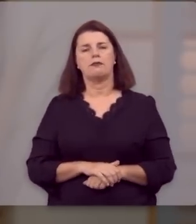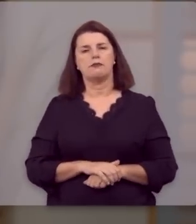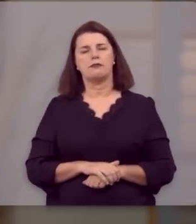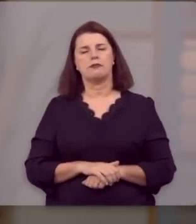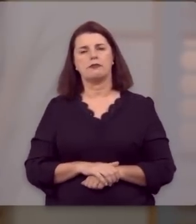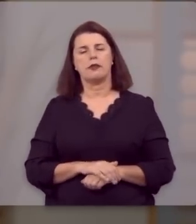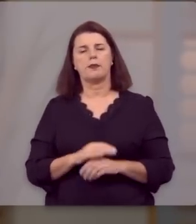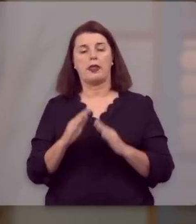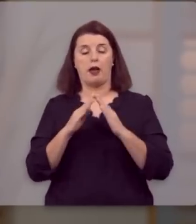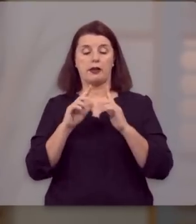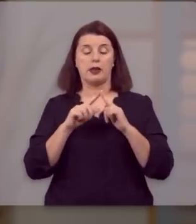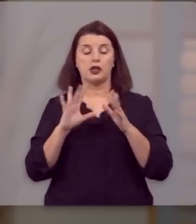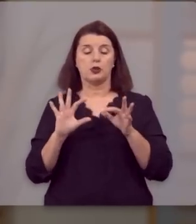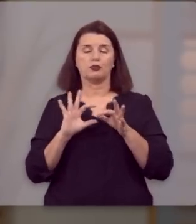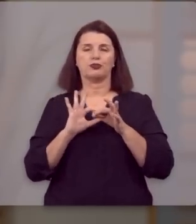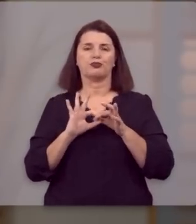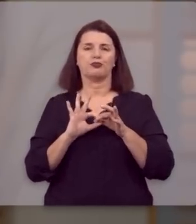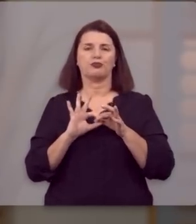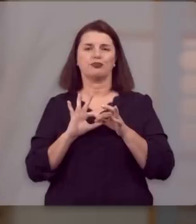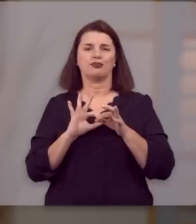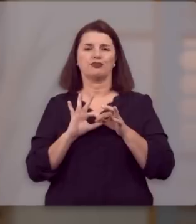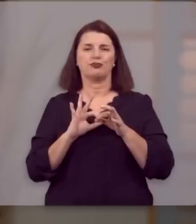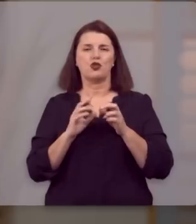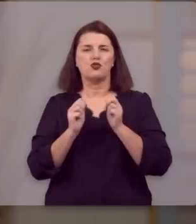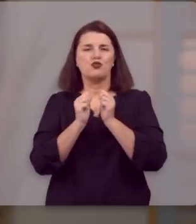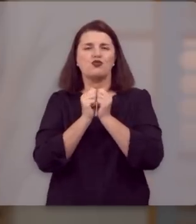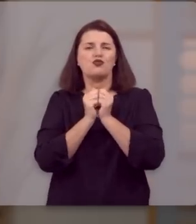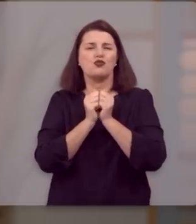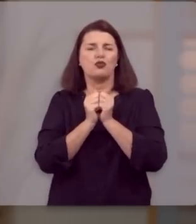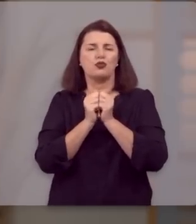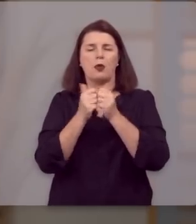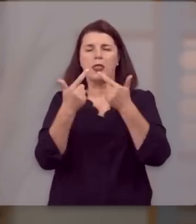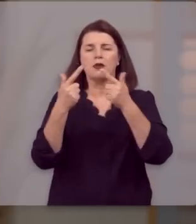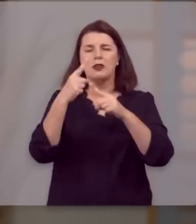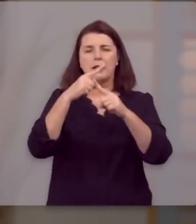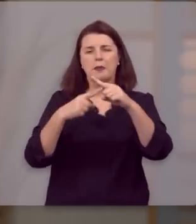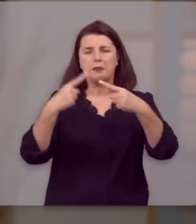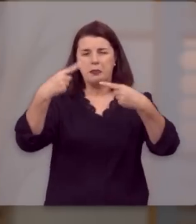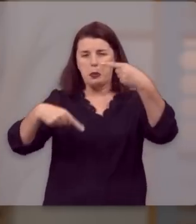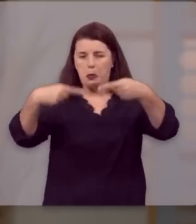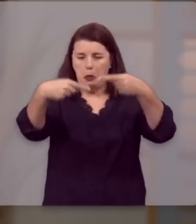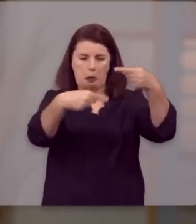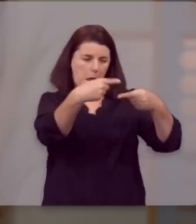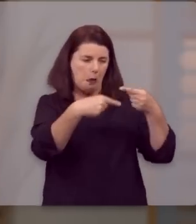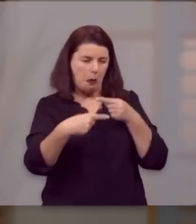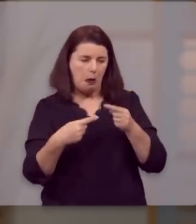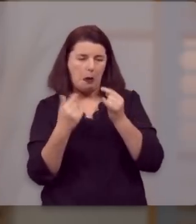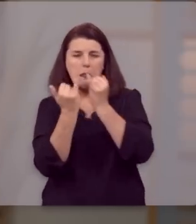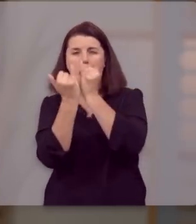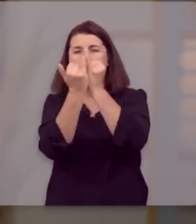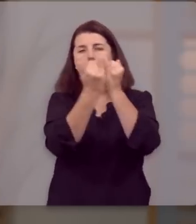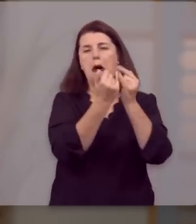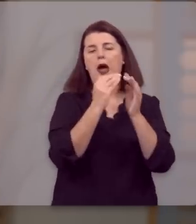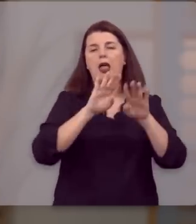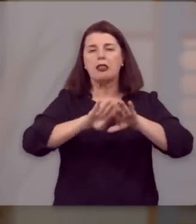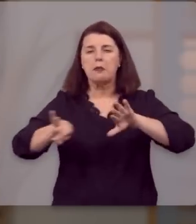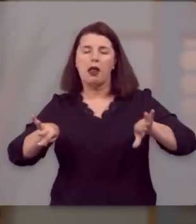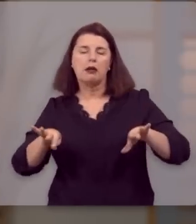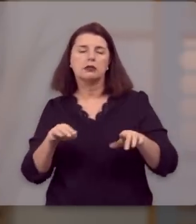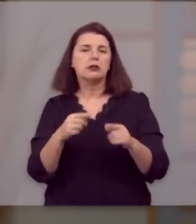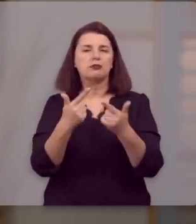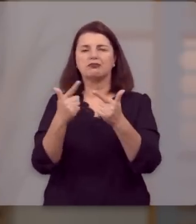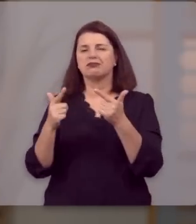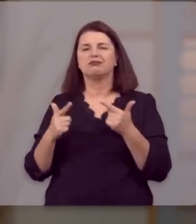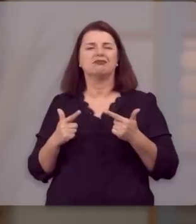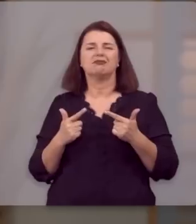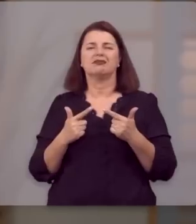supridas. Essa igreja estava junta, não havia disputas, não havia querelas, não havia